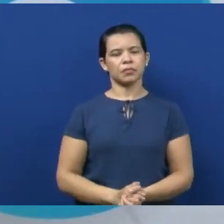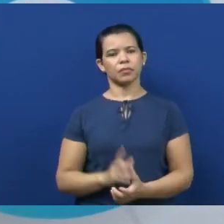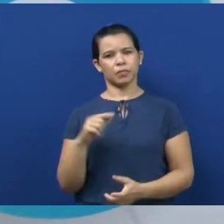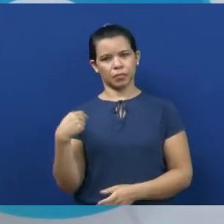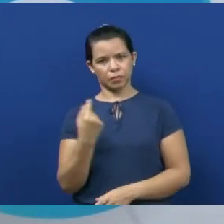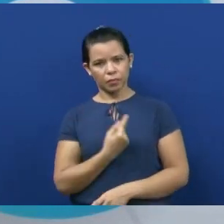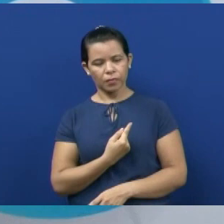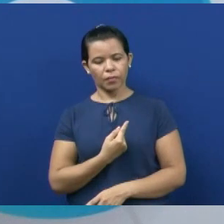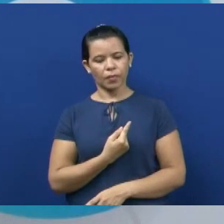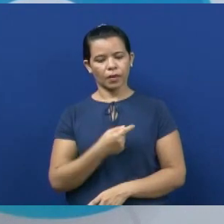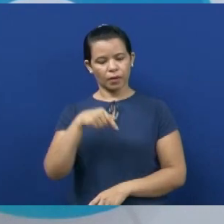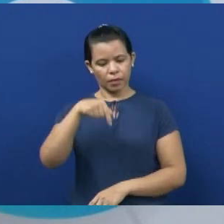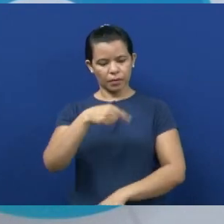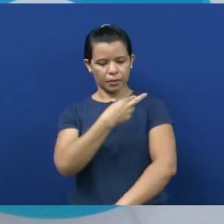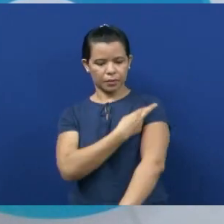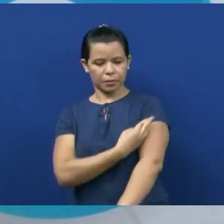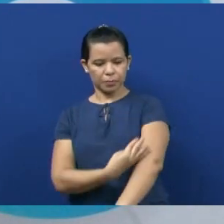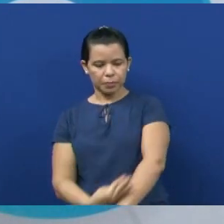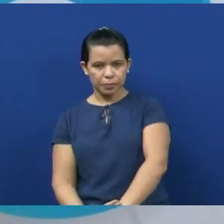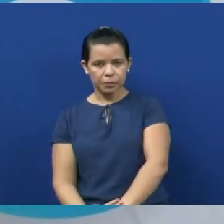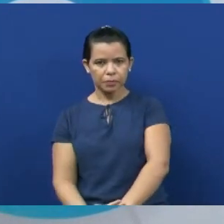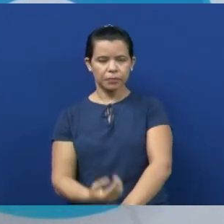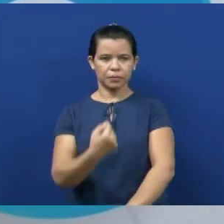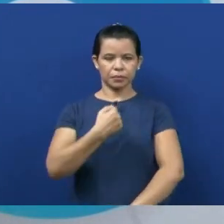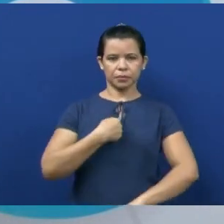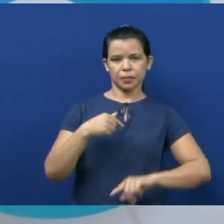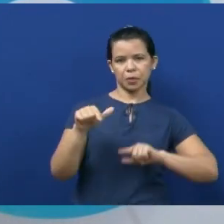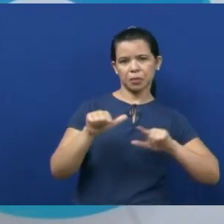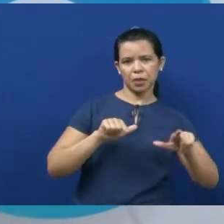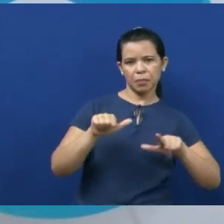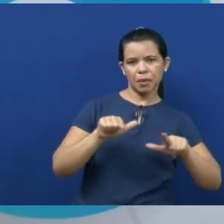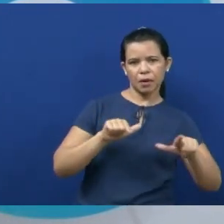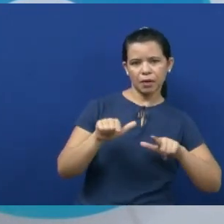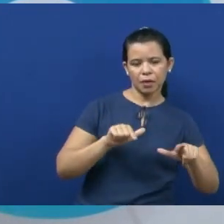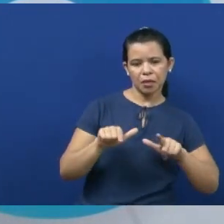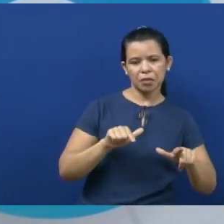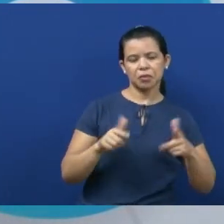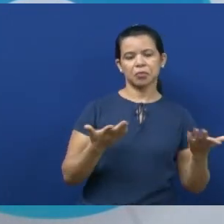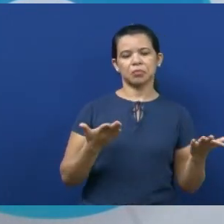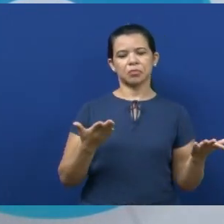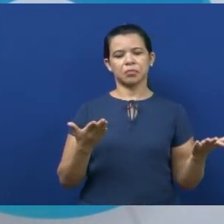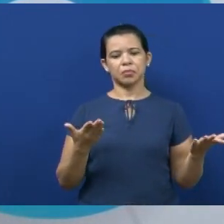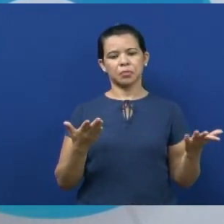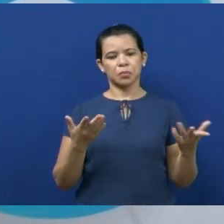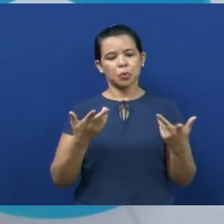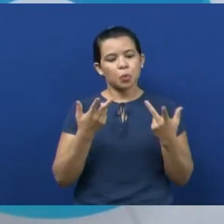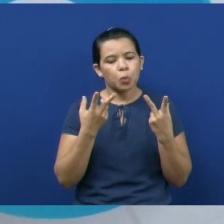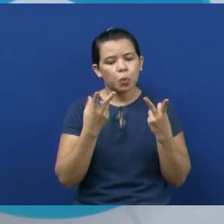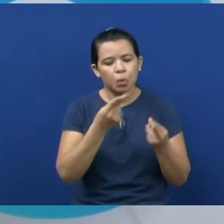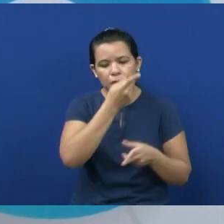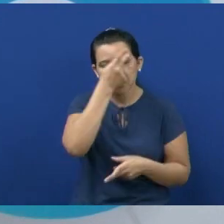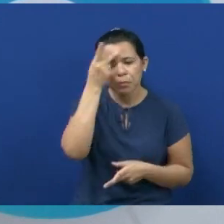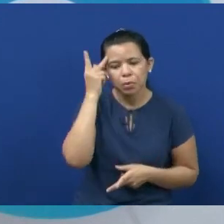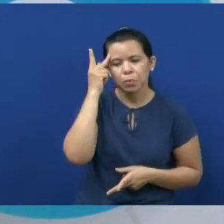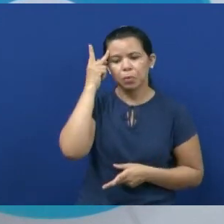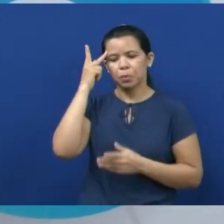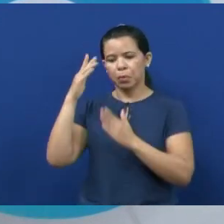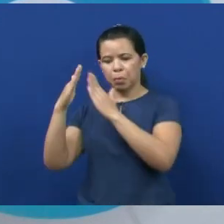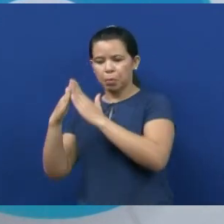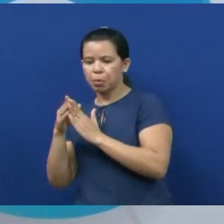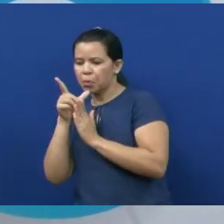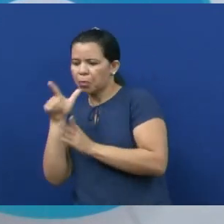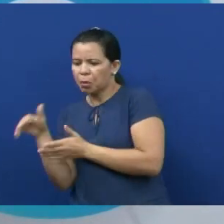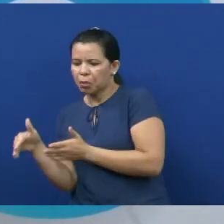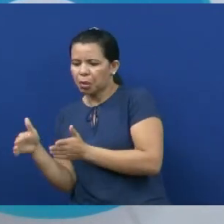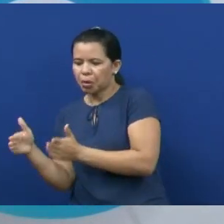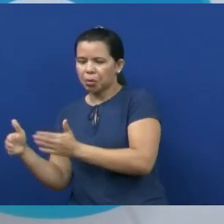nossa capital, Rio Branco, eu desenvolvo atividades que pessoas ribeirinhas nas aldeias desenvolvem da mesma forma? Não,